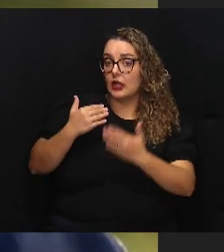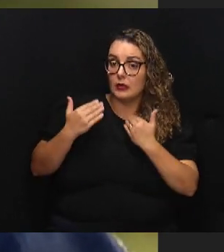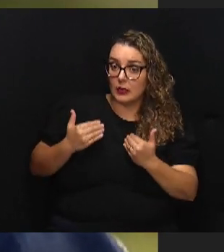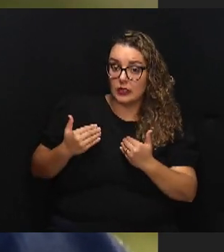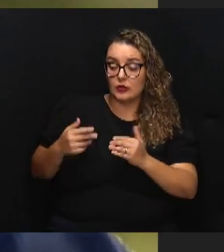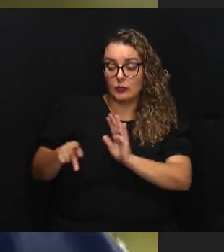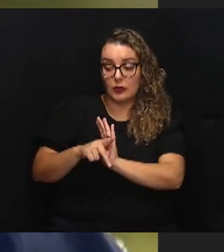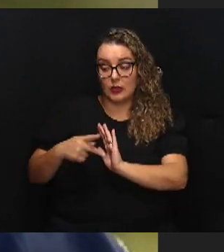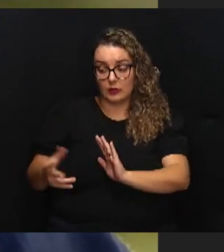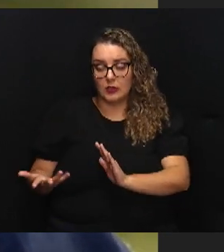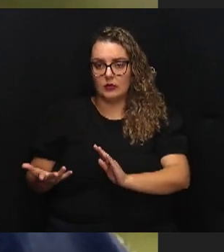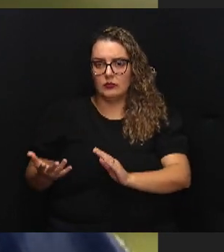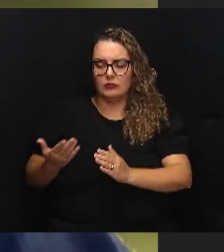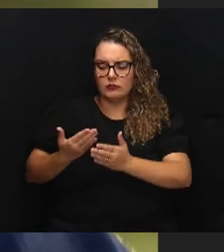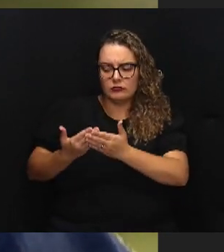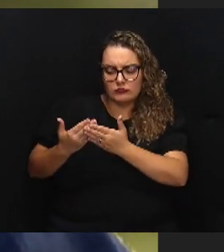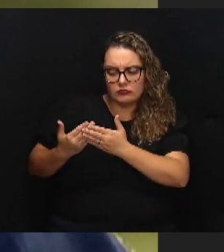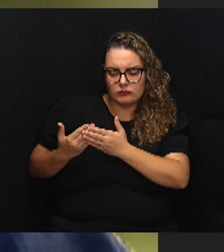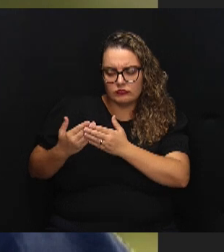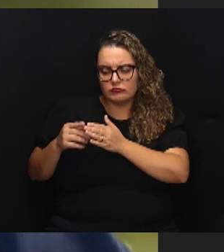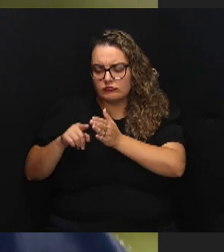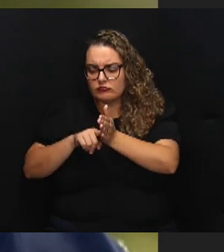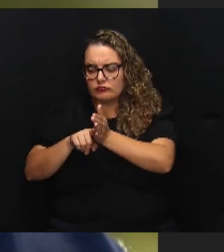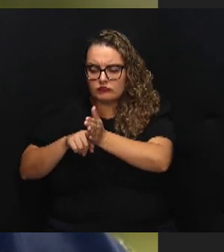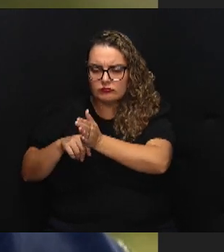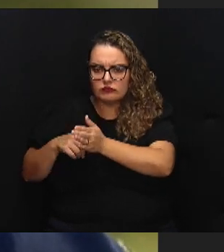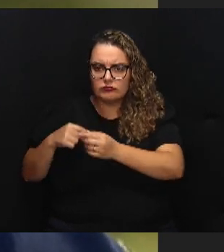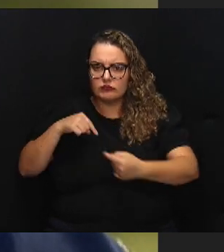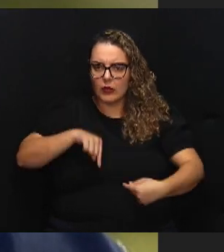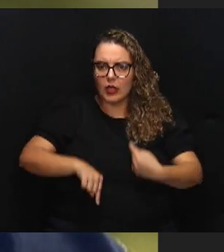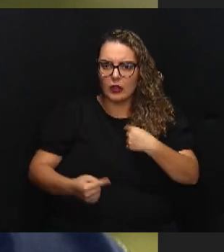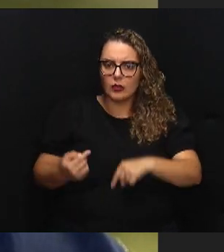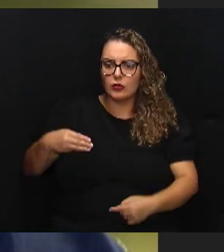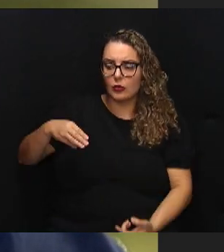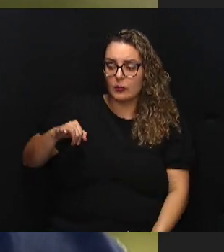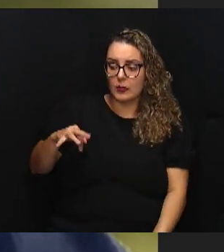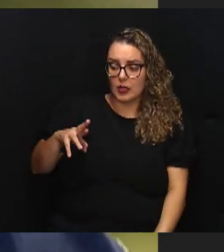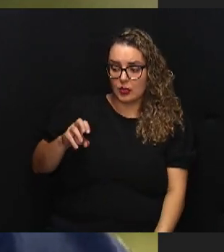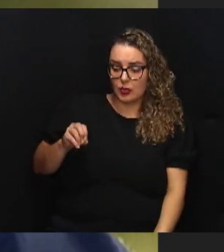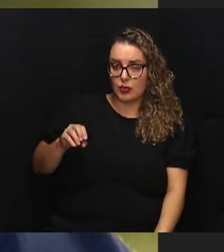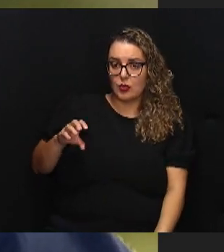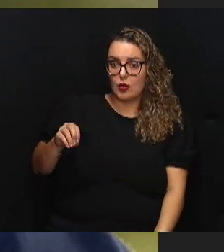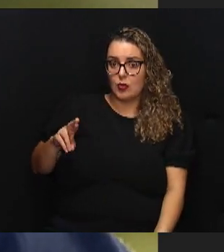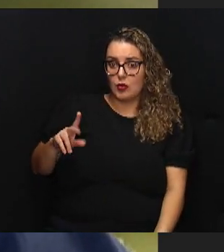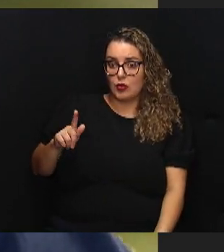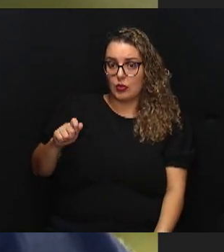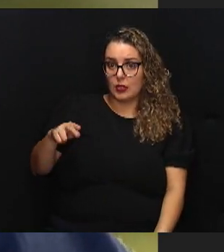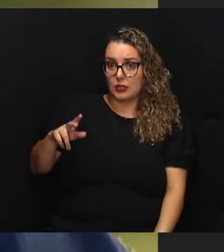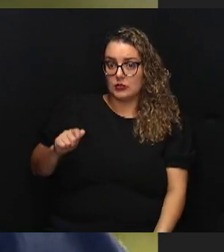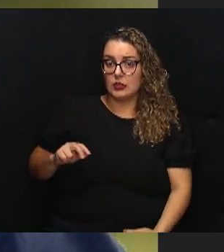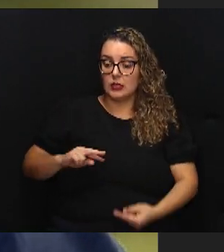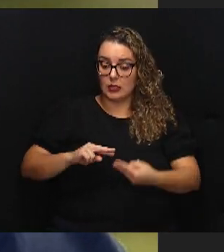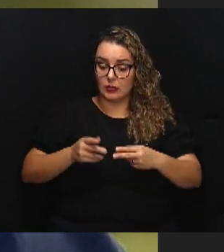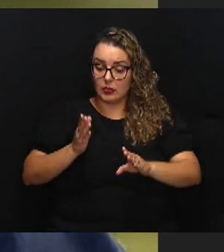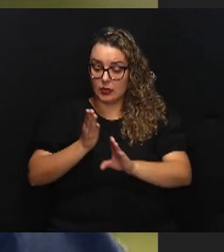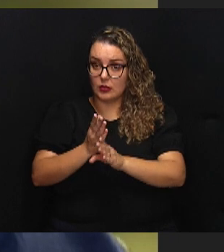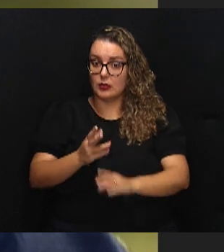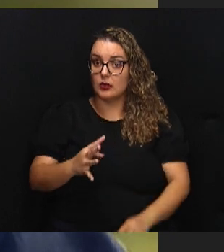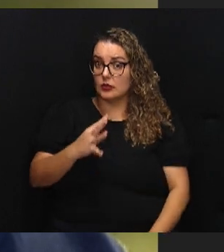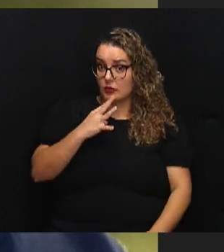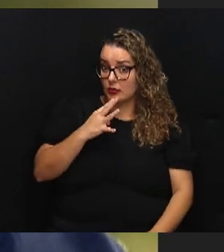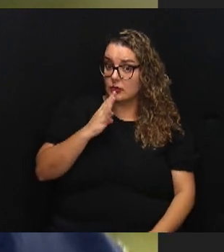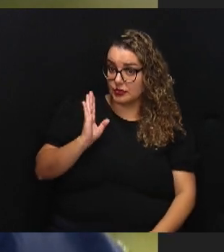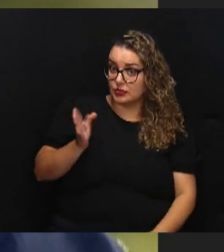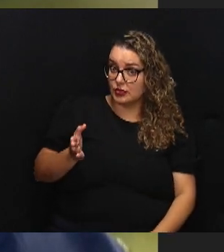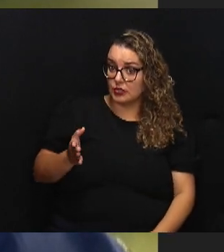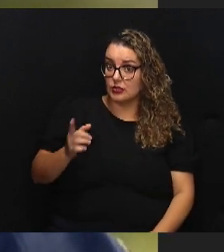o comportamento metabólico desses micro-organismos e lá encontramos genes desconhecidos que